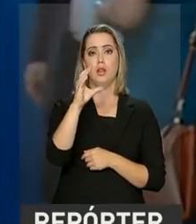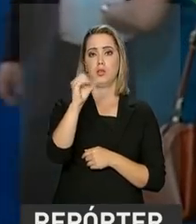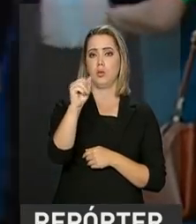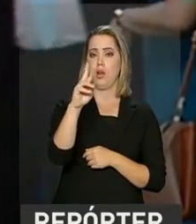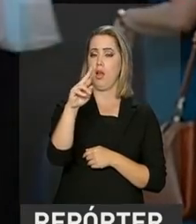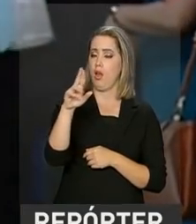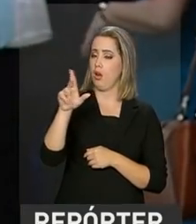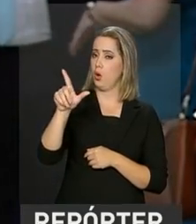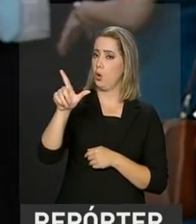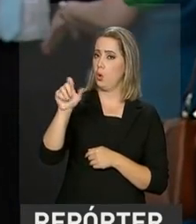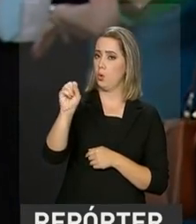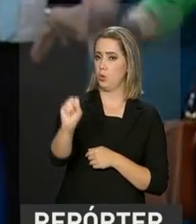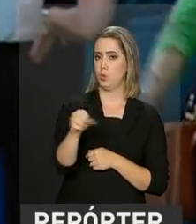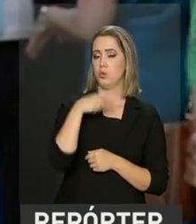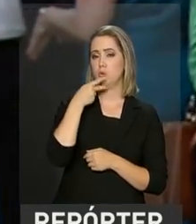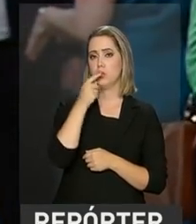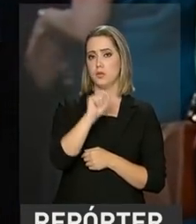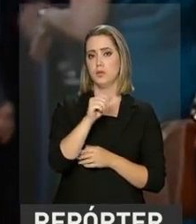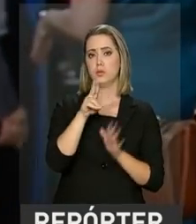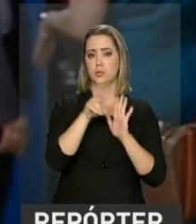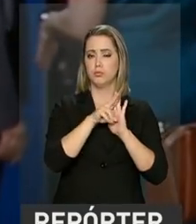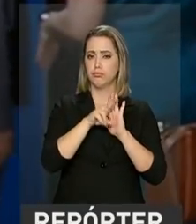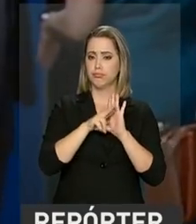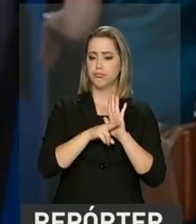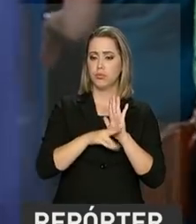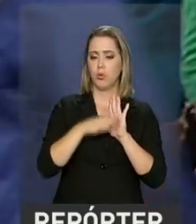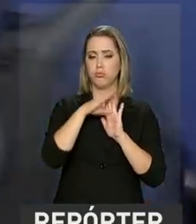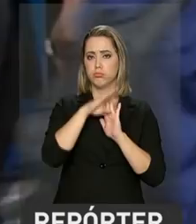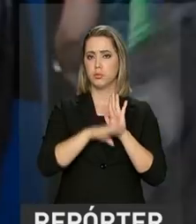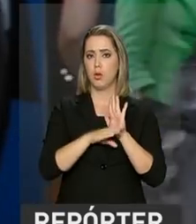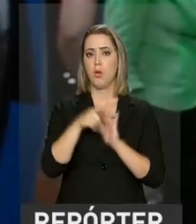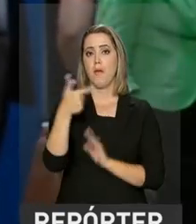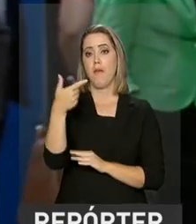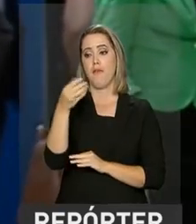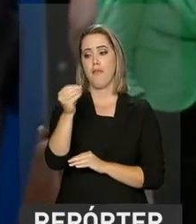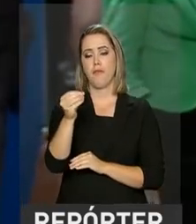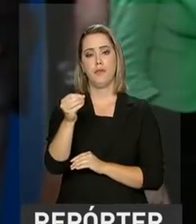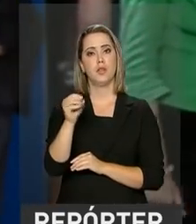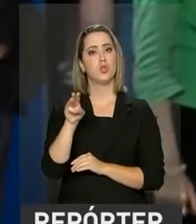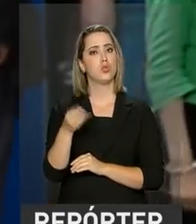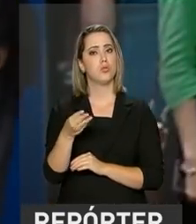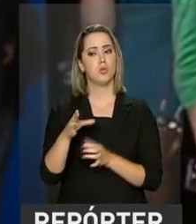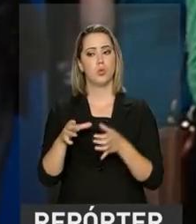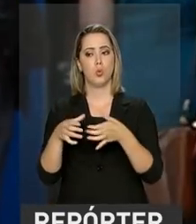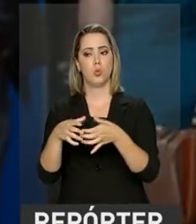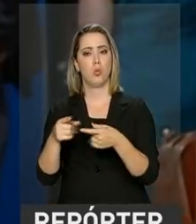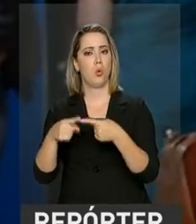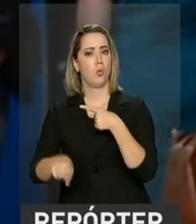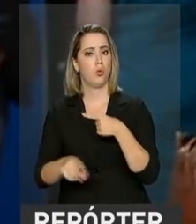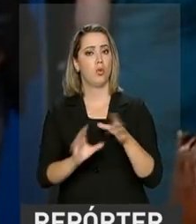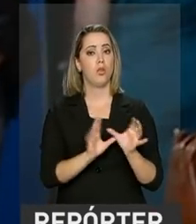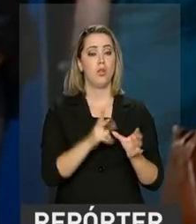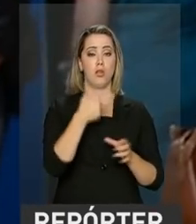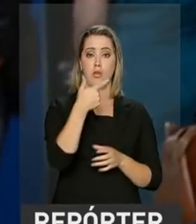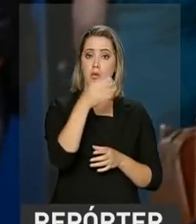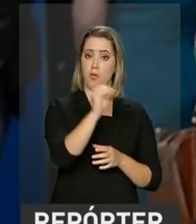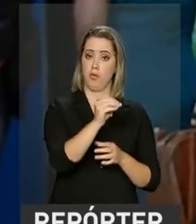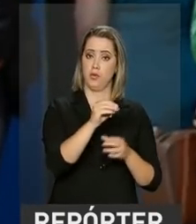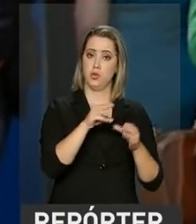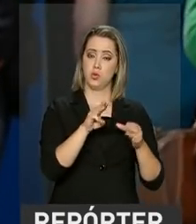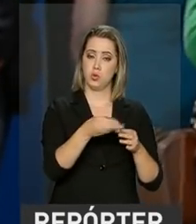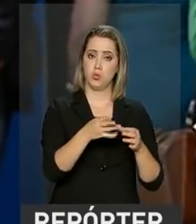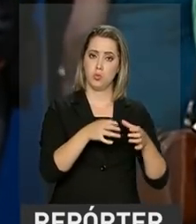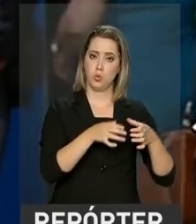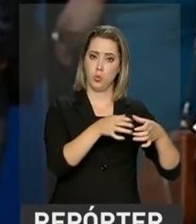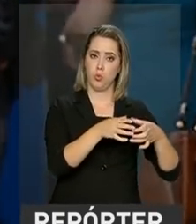um cronograma. Ele vai conceder 20 minutos para deputados da oposição e 20 minutos para deputados da base